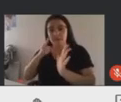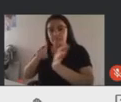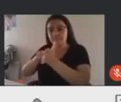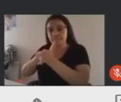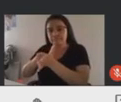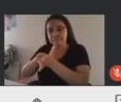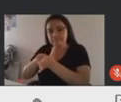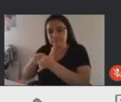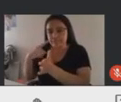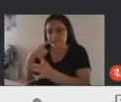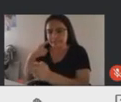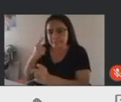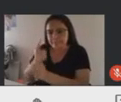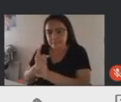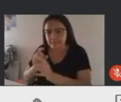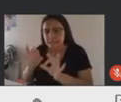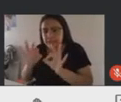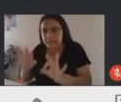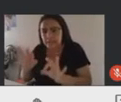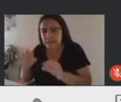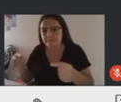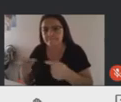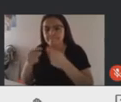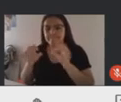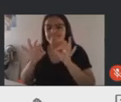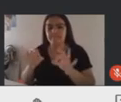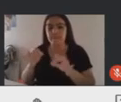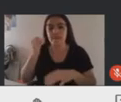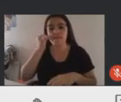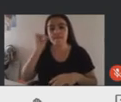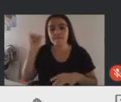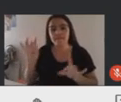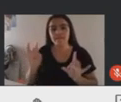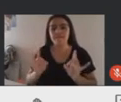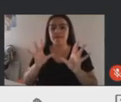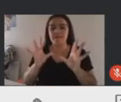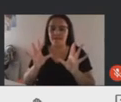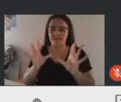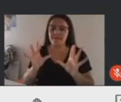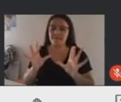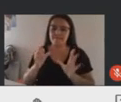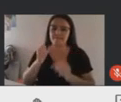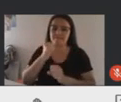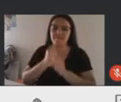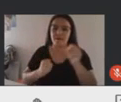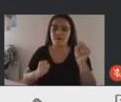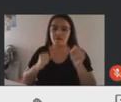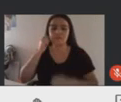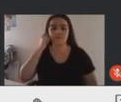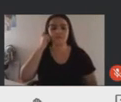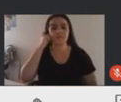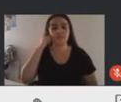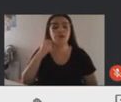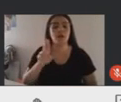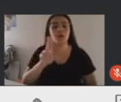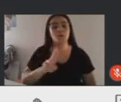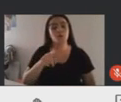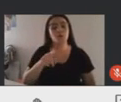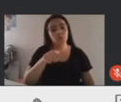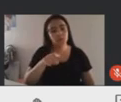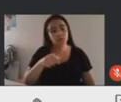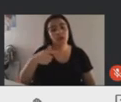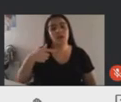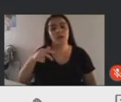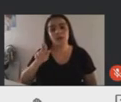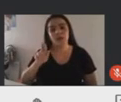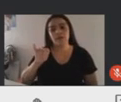microNIR e levamos para o computador e utilizamos a quimiometria para fazer a classificação